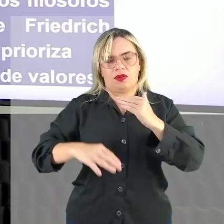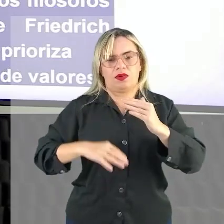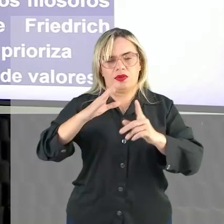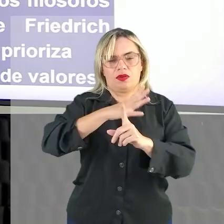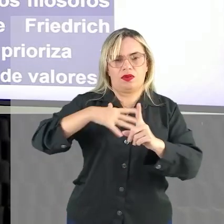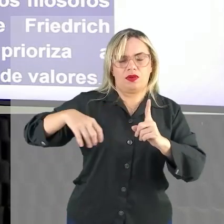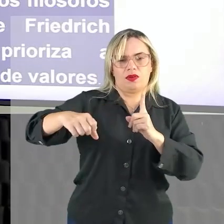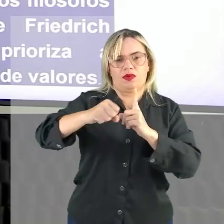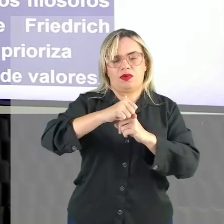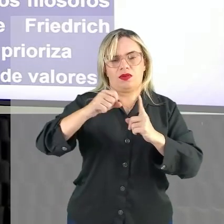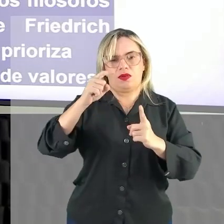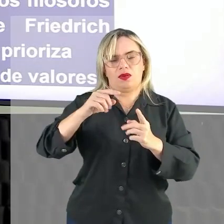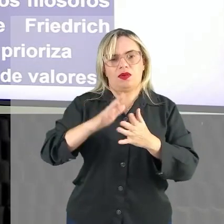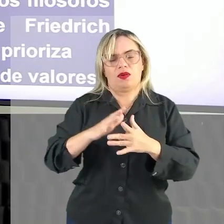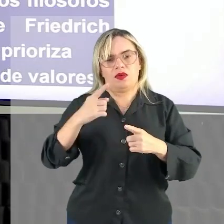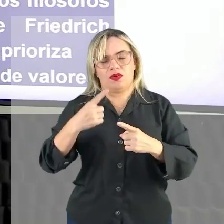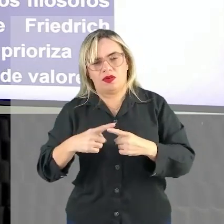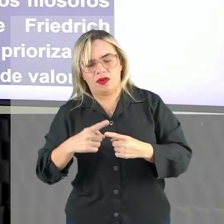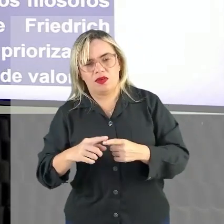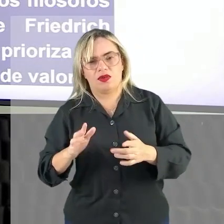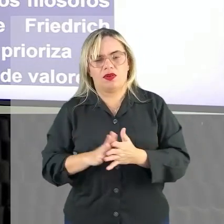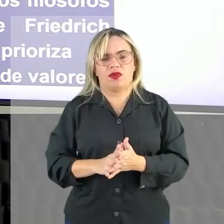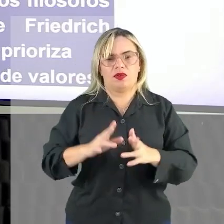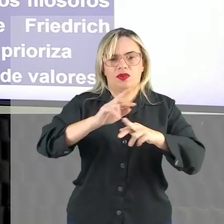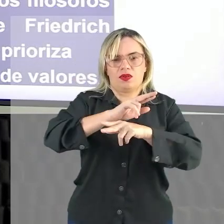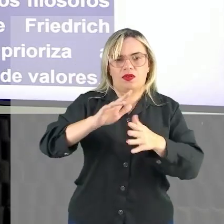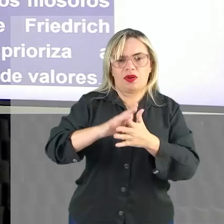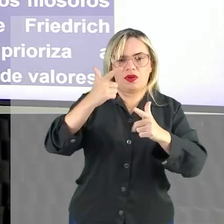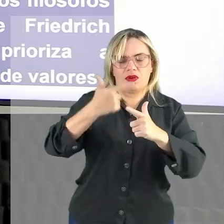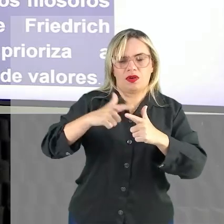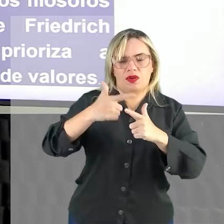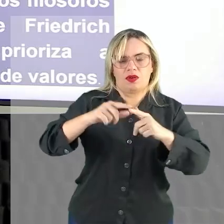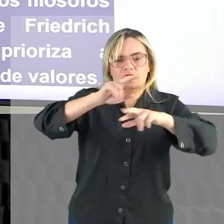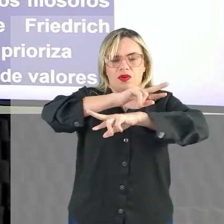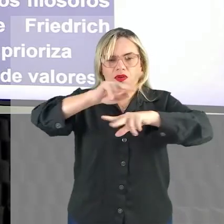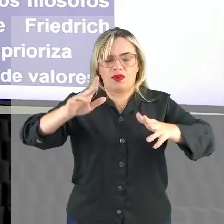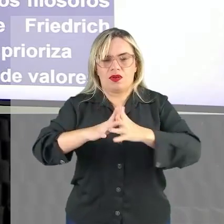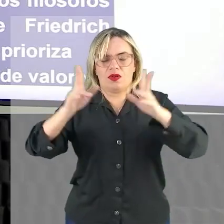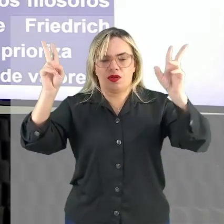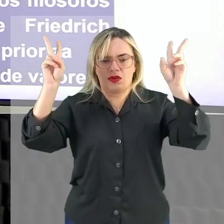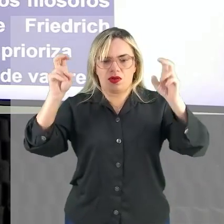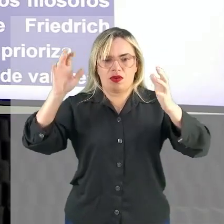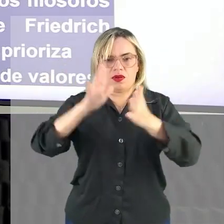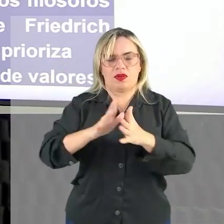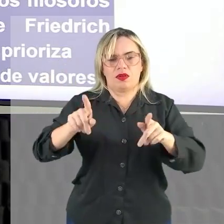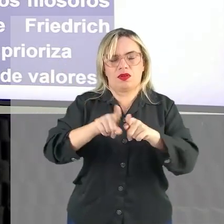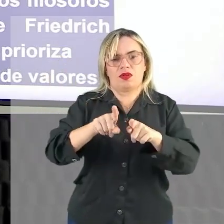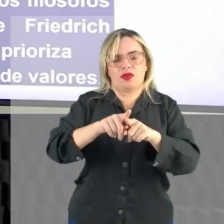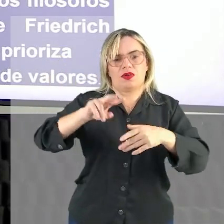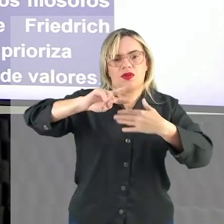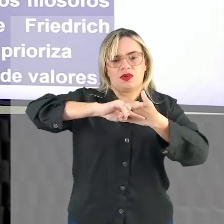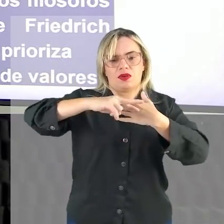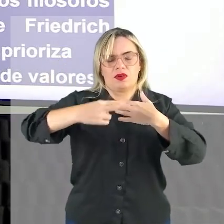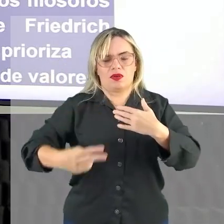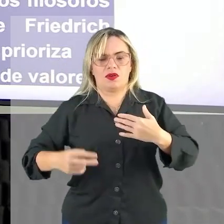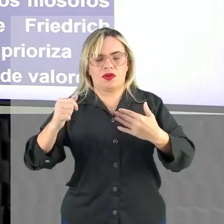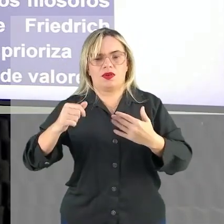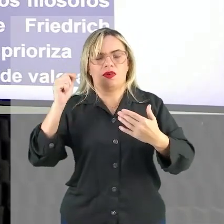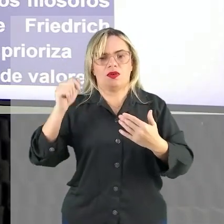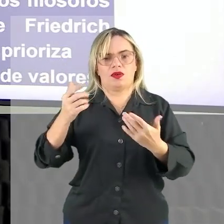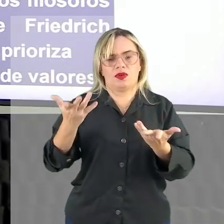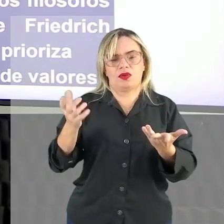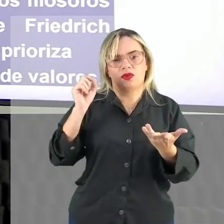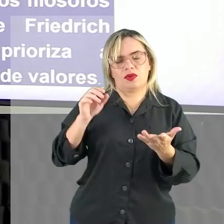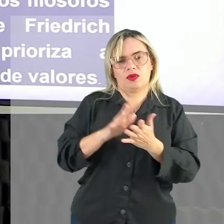social ela é causa de muitos problemas e de vários temas, como também ela é consequência, ou seja, ela é um